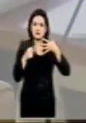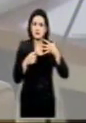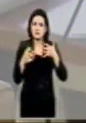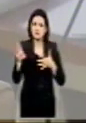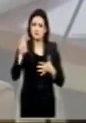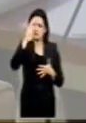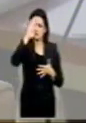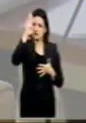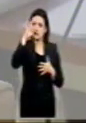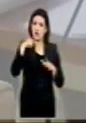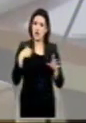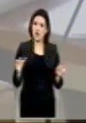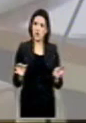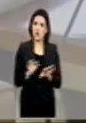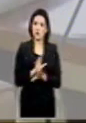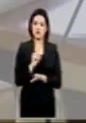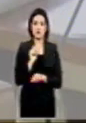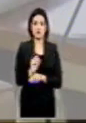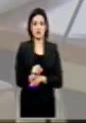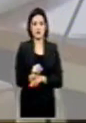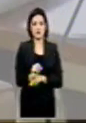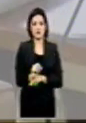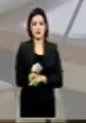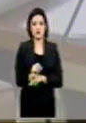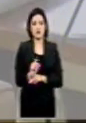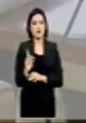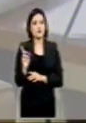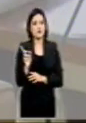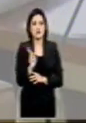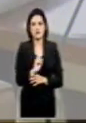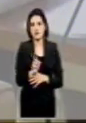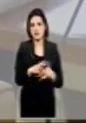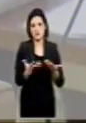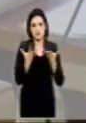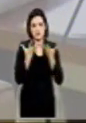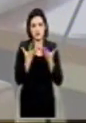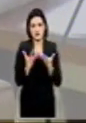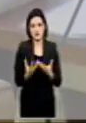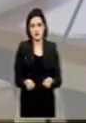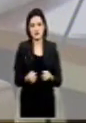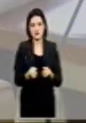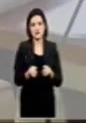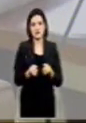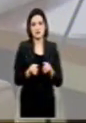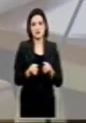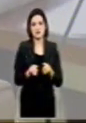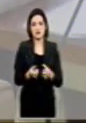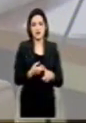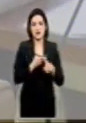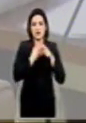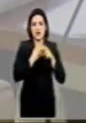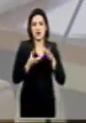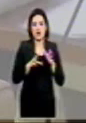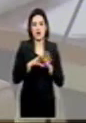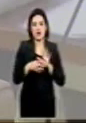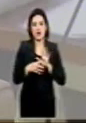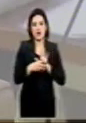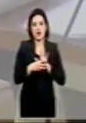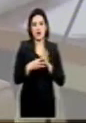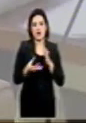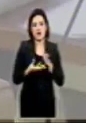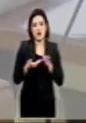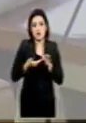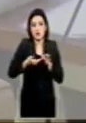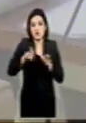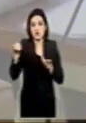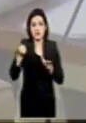a conclusão de ser indevida a sanção de invalidade ou supressão da eficácia da medida levada a efeito.